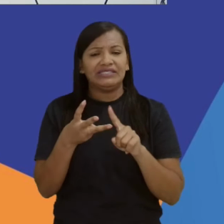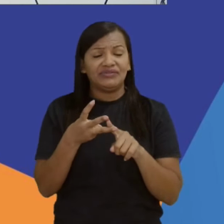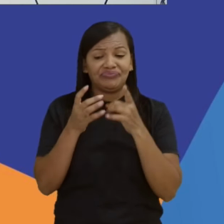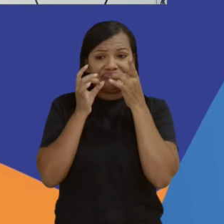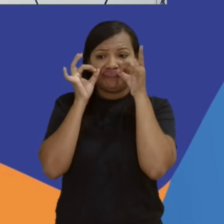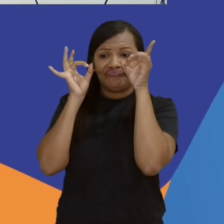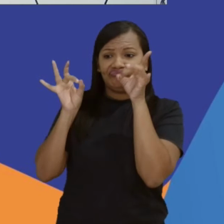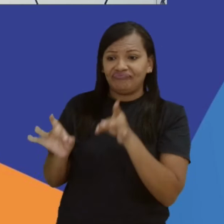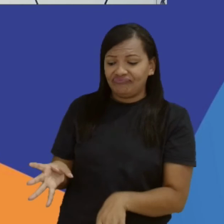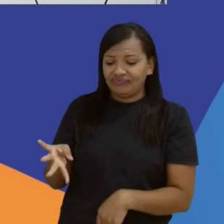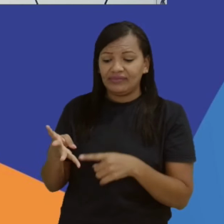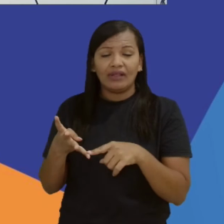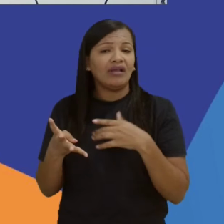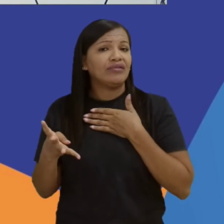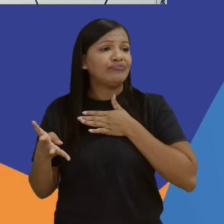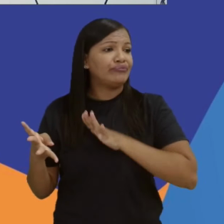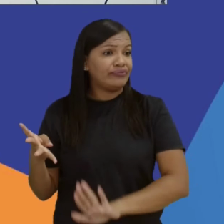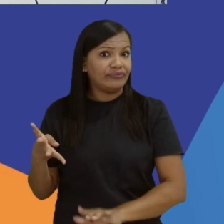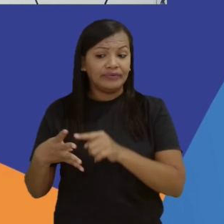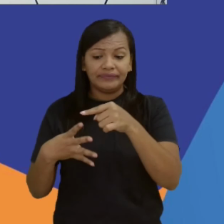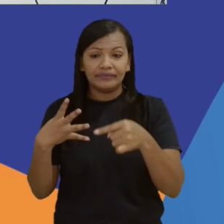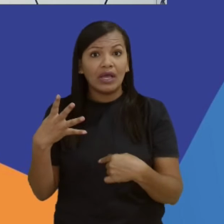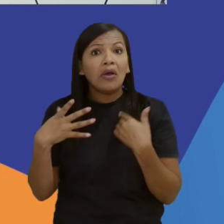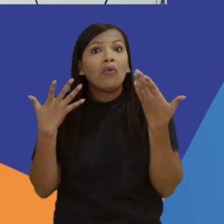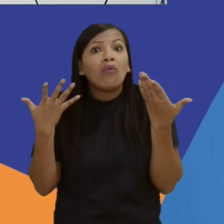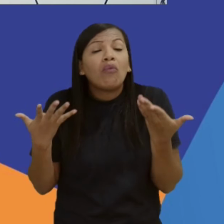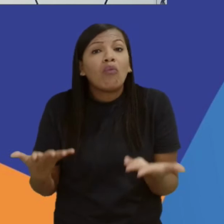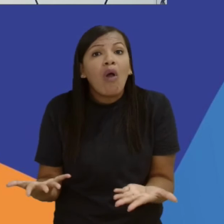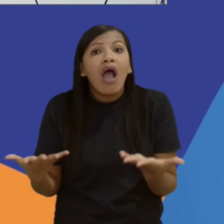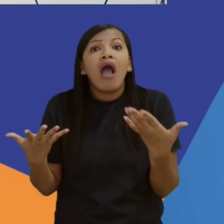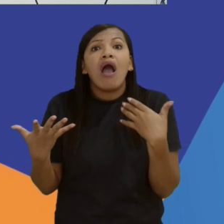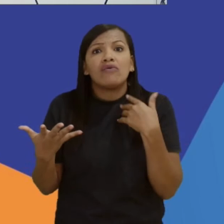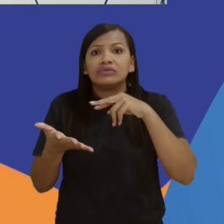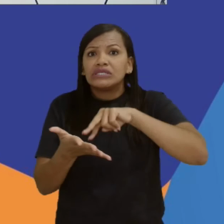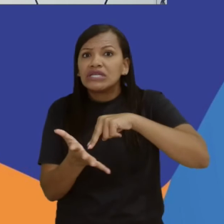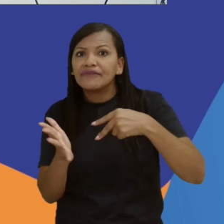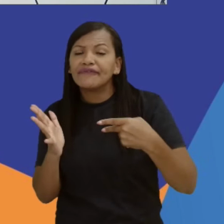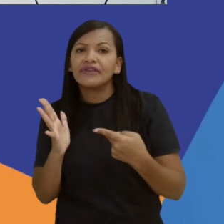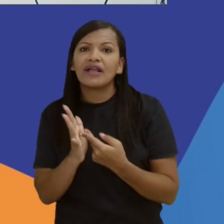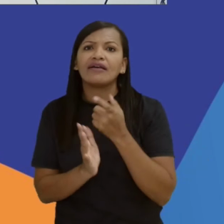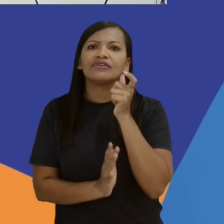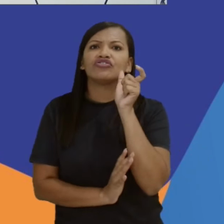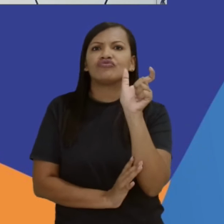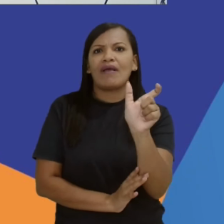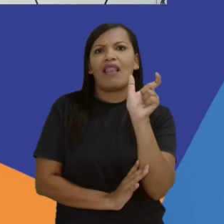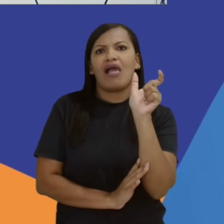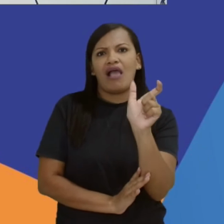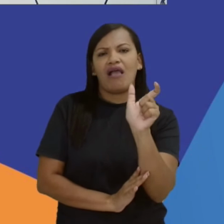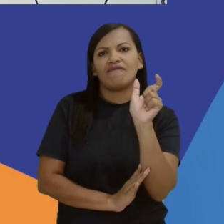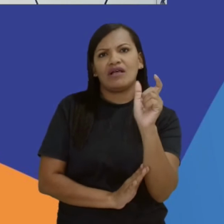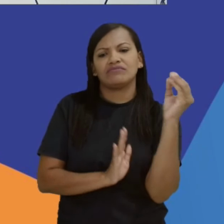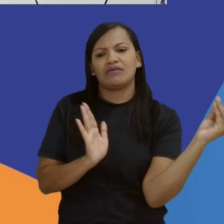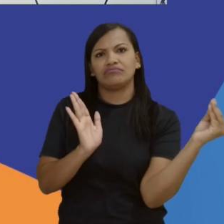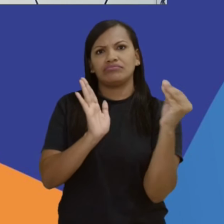vai indicar o quê? Qual é o efeito de sentido que essas palavras trazem para o texto?